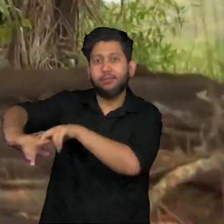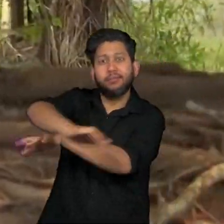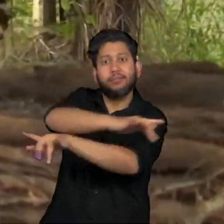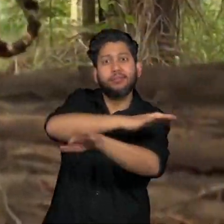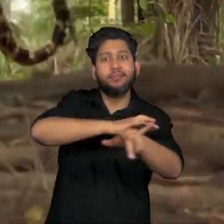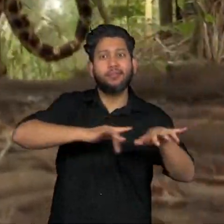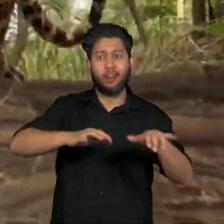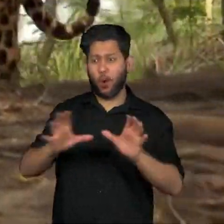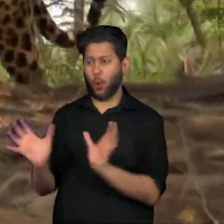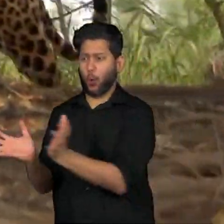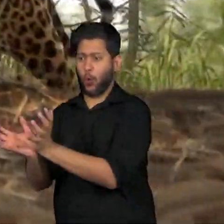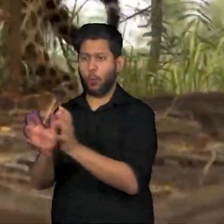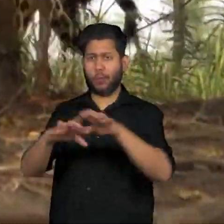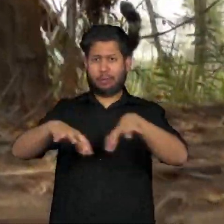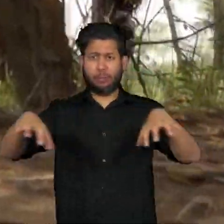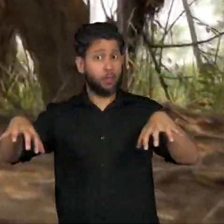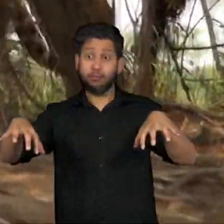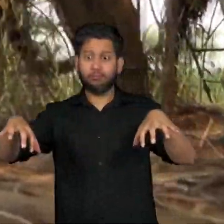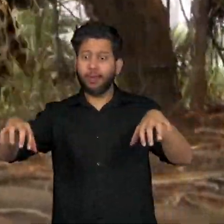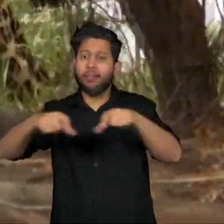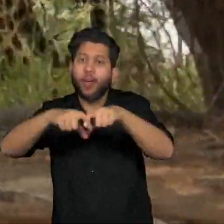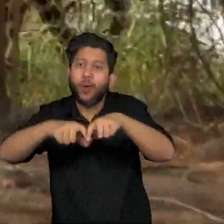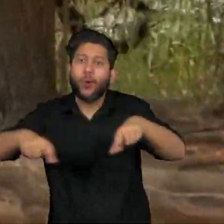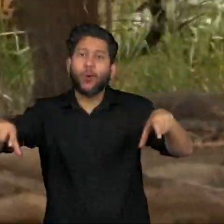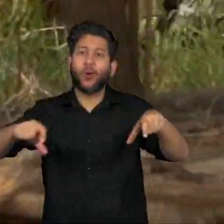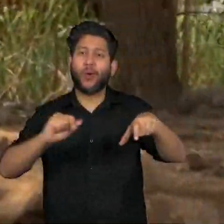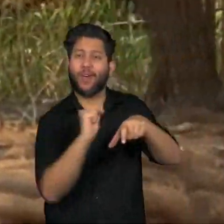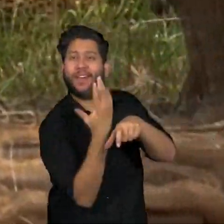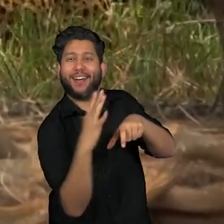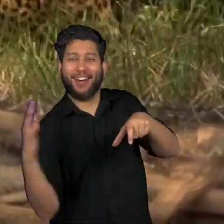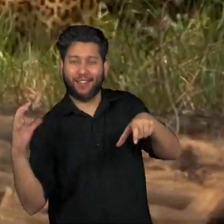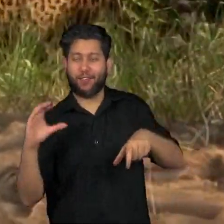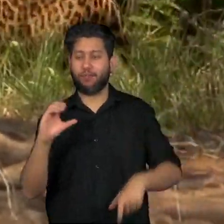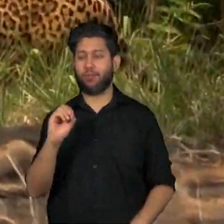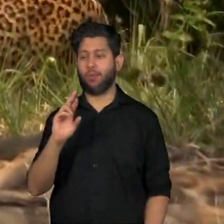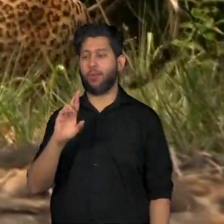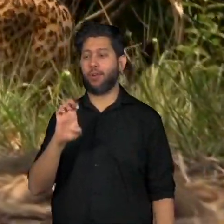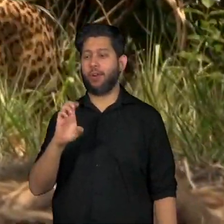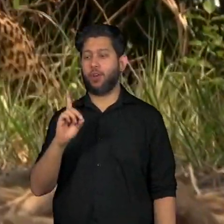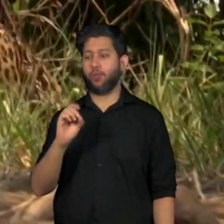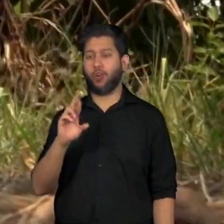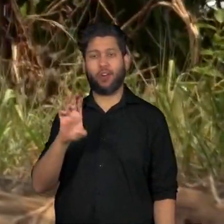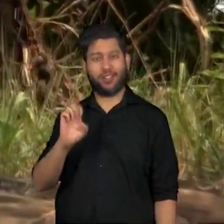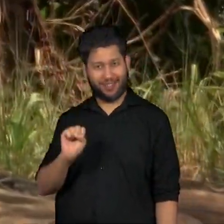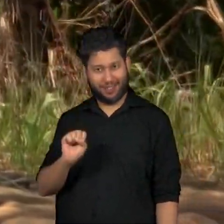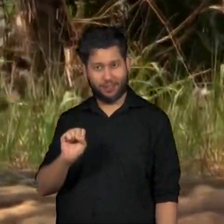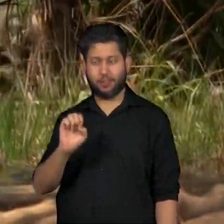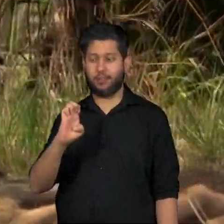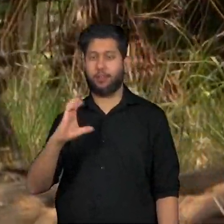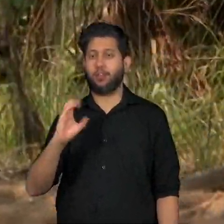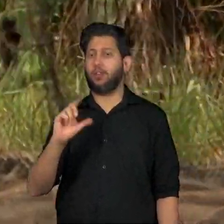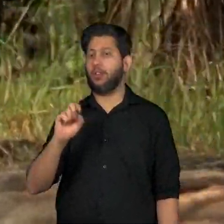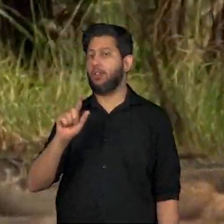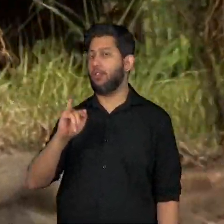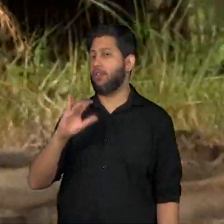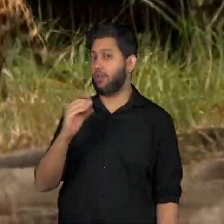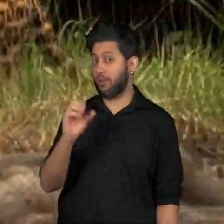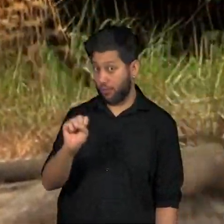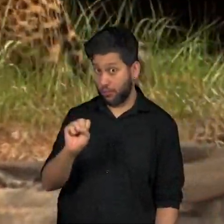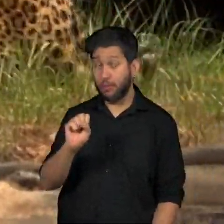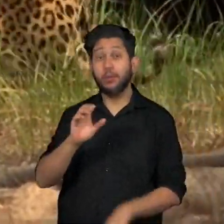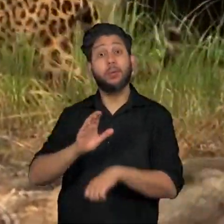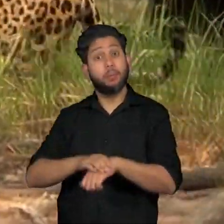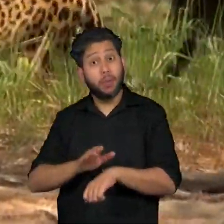antes isoladas. O projeto Corredores Ecológicos do Ministério do Meio Ambiente é administrado pelo